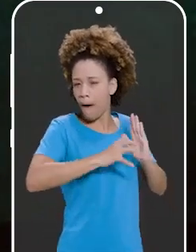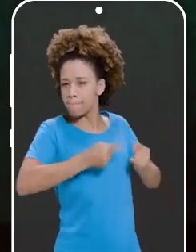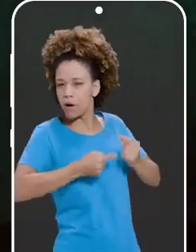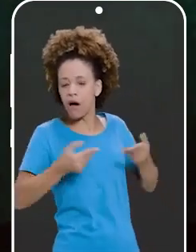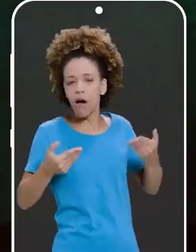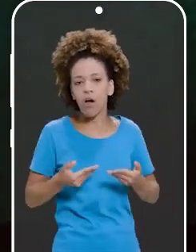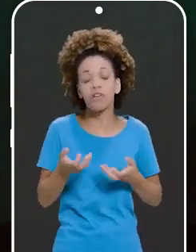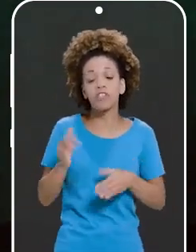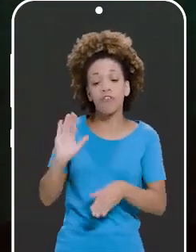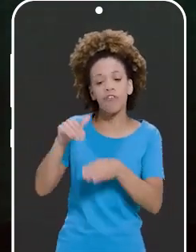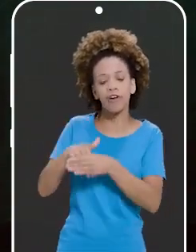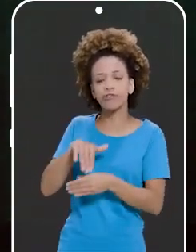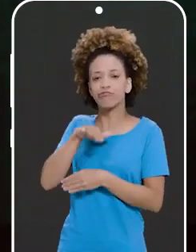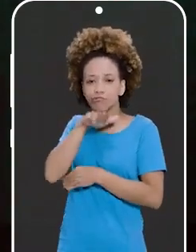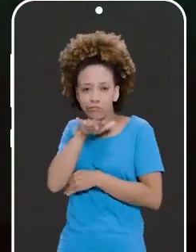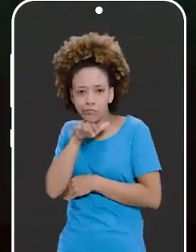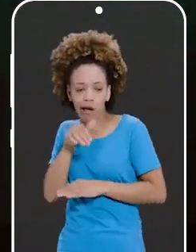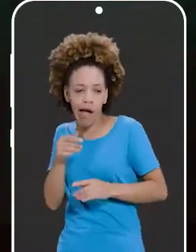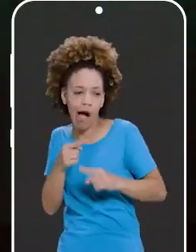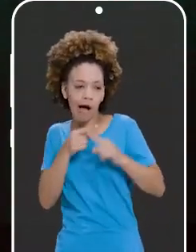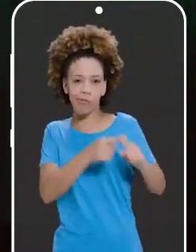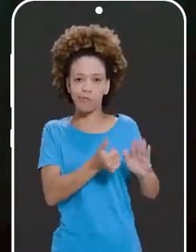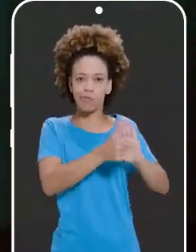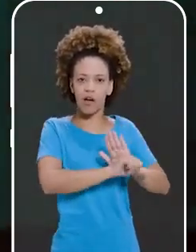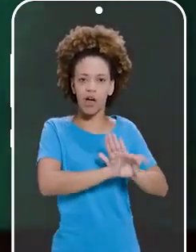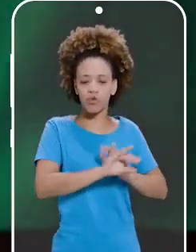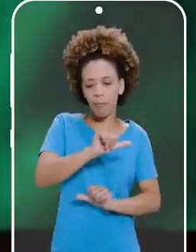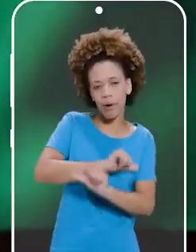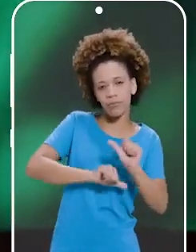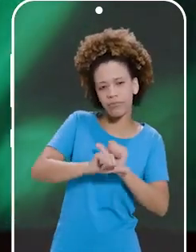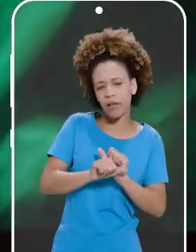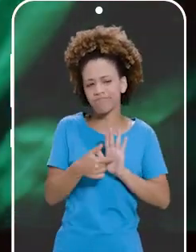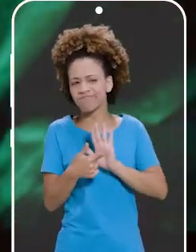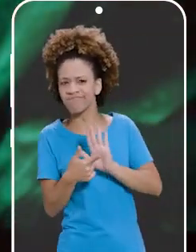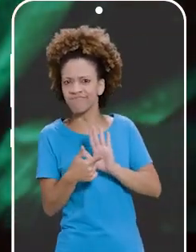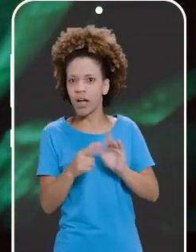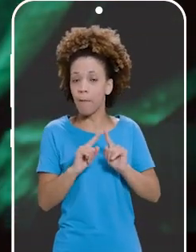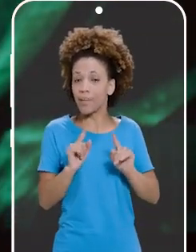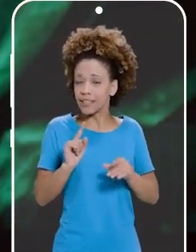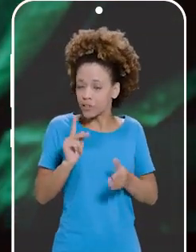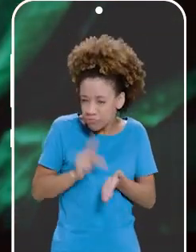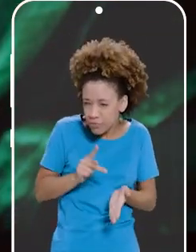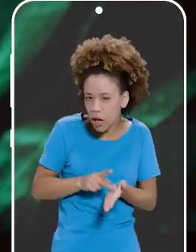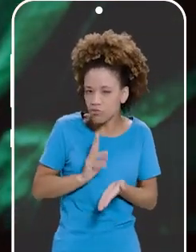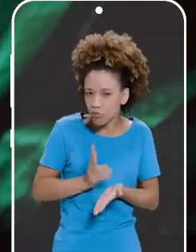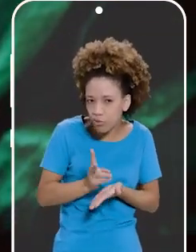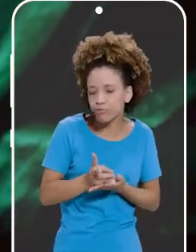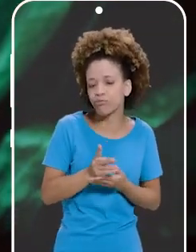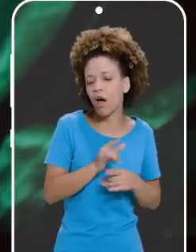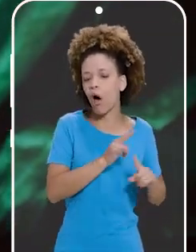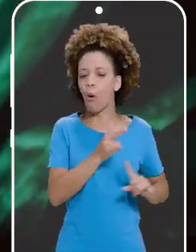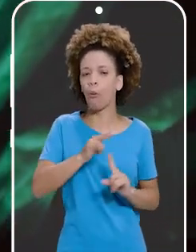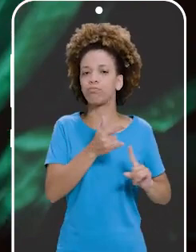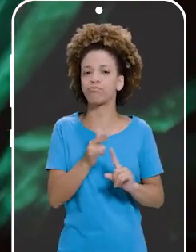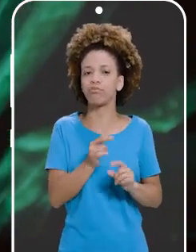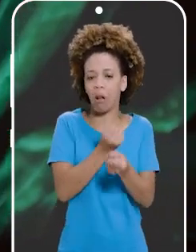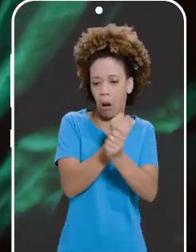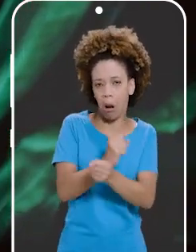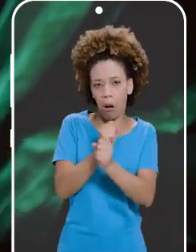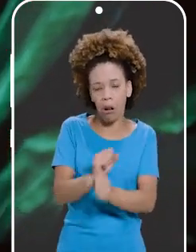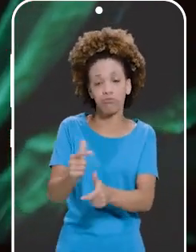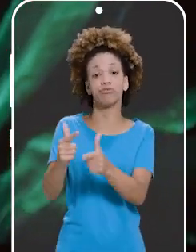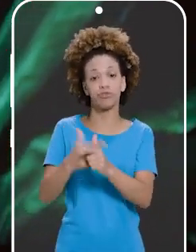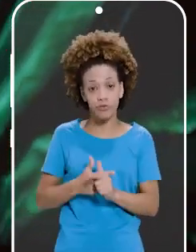agora que você vote no ruim contra o pior, só para mudar as aparências e, no fundo, continuar lhe dominando, lhe